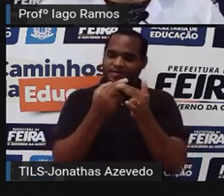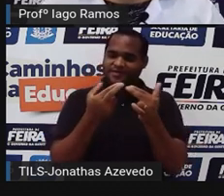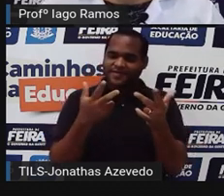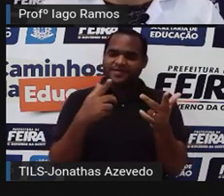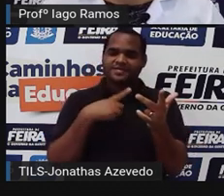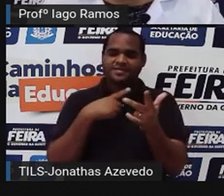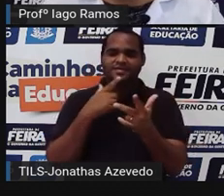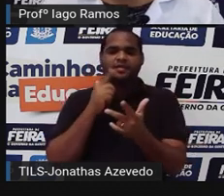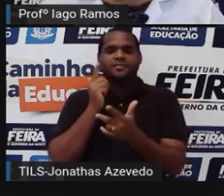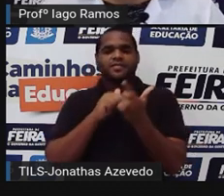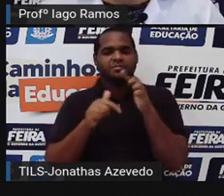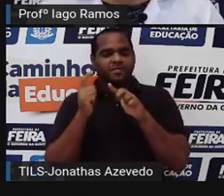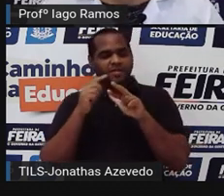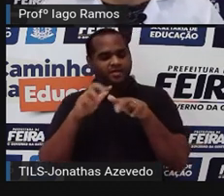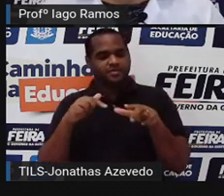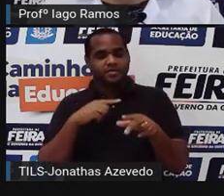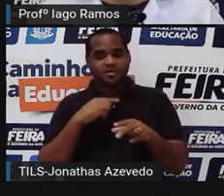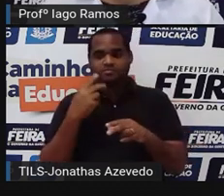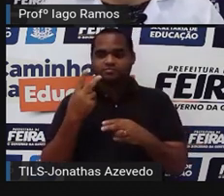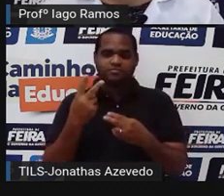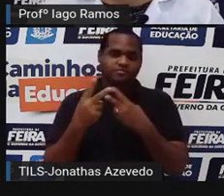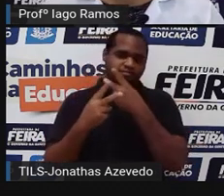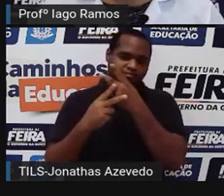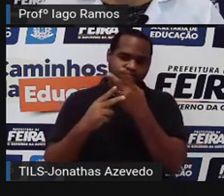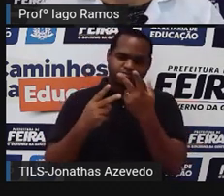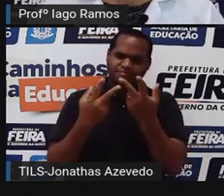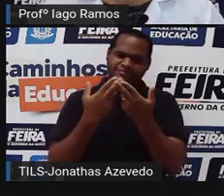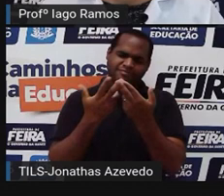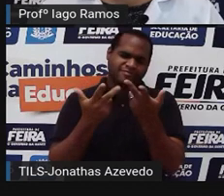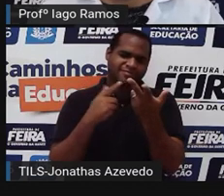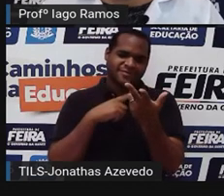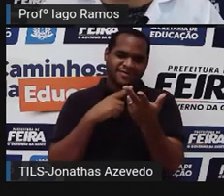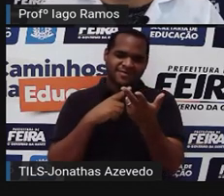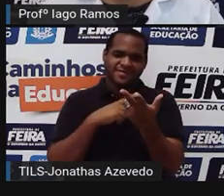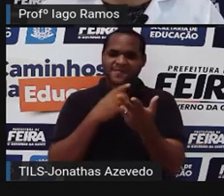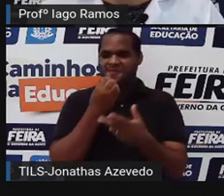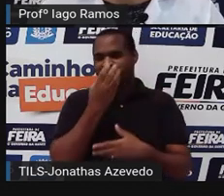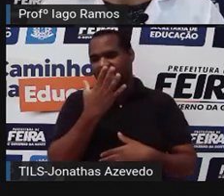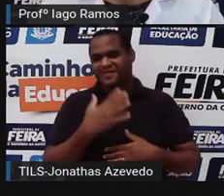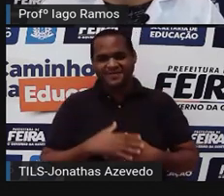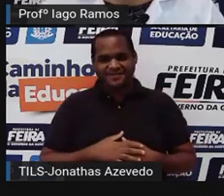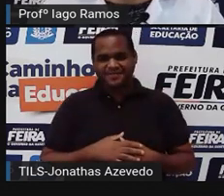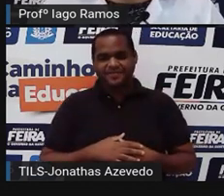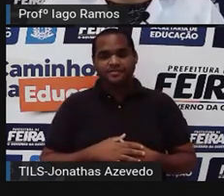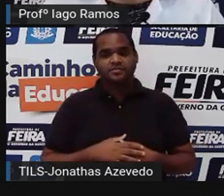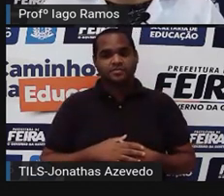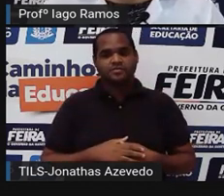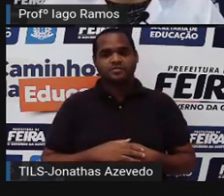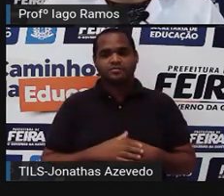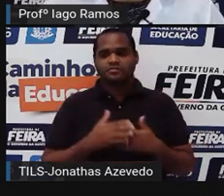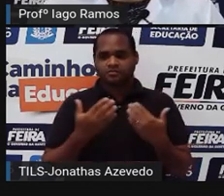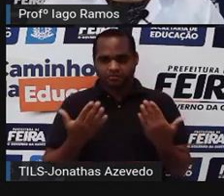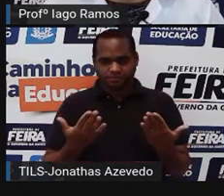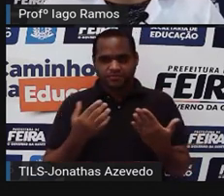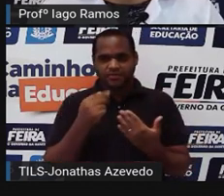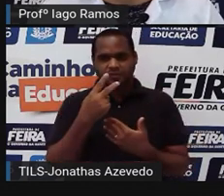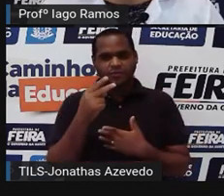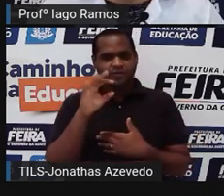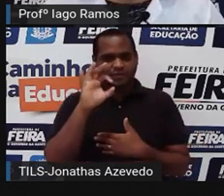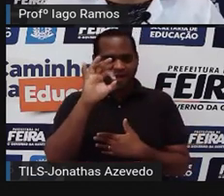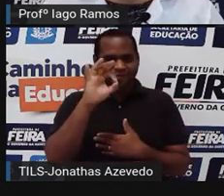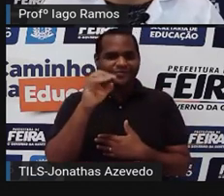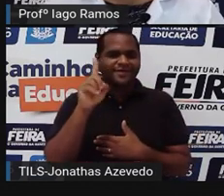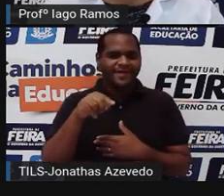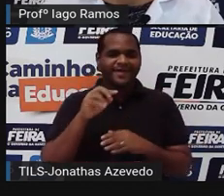tá? Equações do segundo grau. Olha só. E a gente já tinha